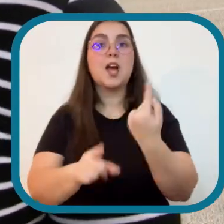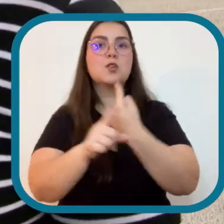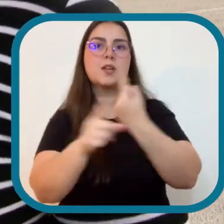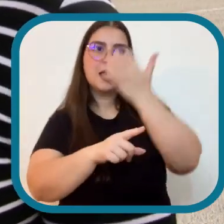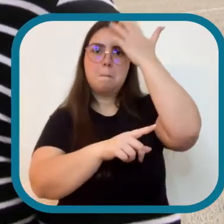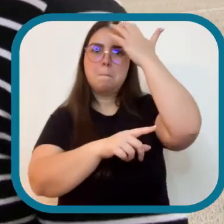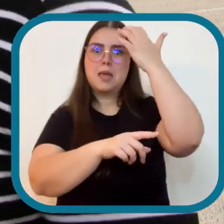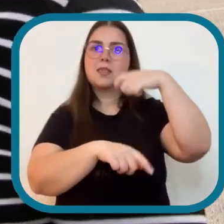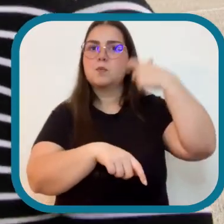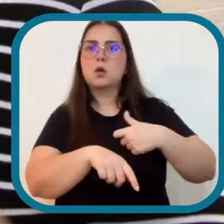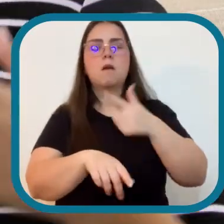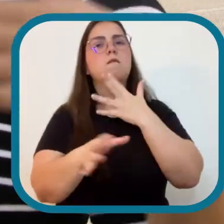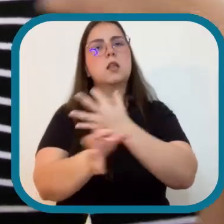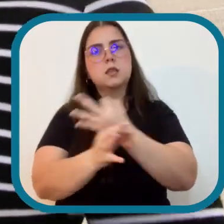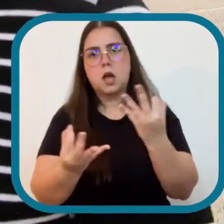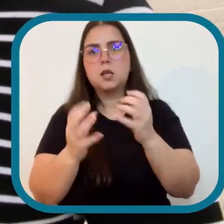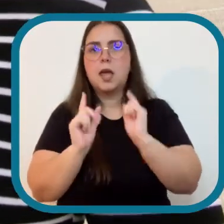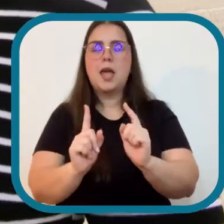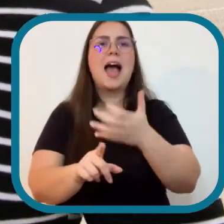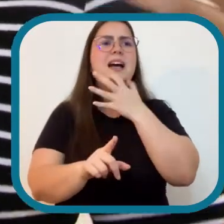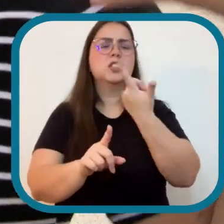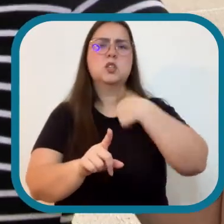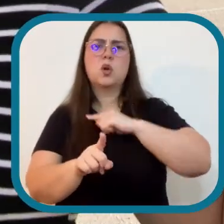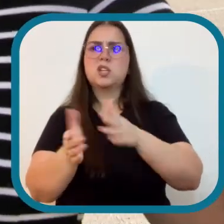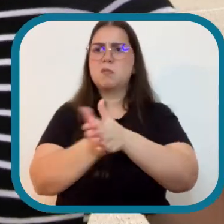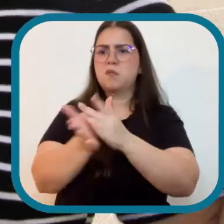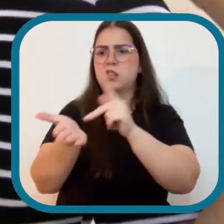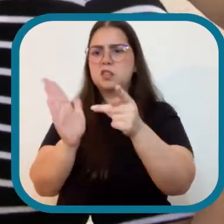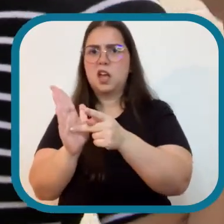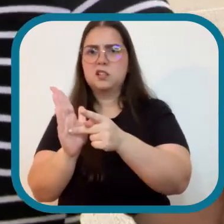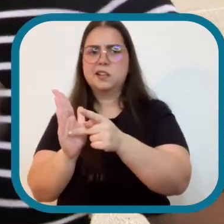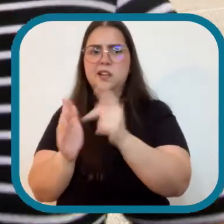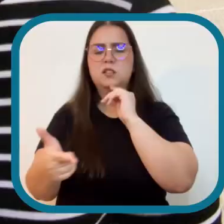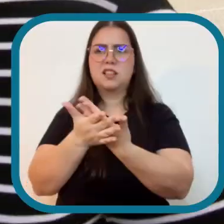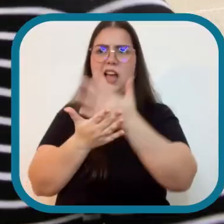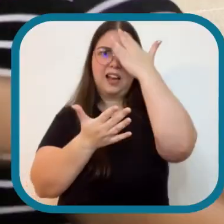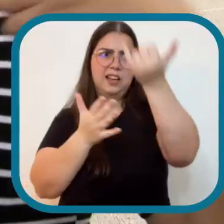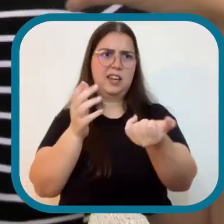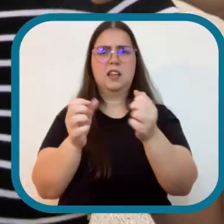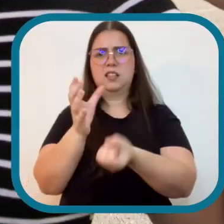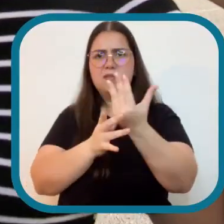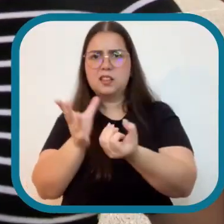já é extraordinário e estarmos a pôr uma máquina a tirar essa criatividade,